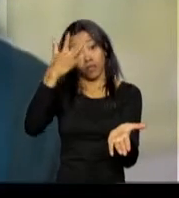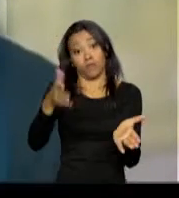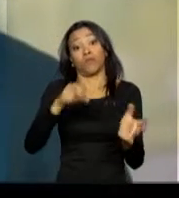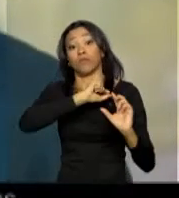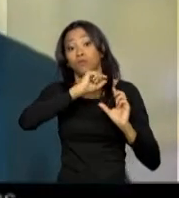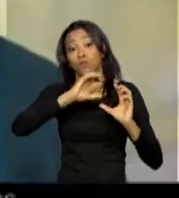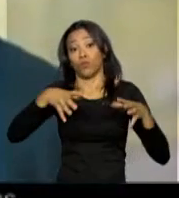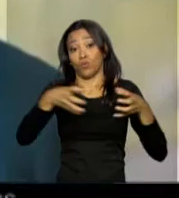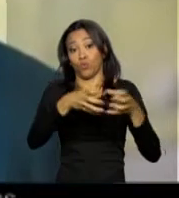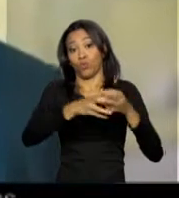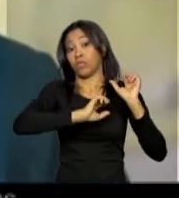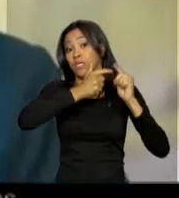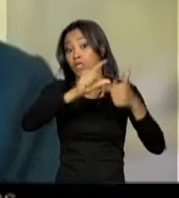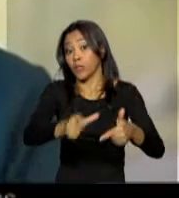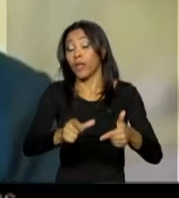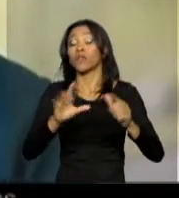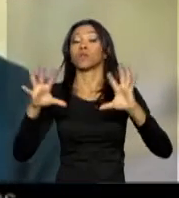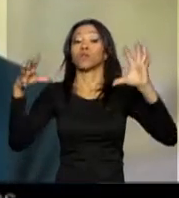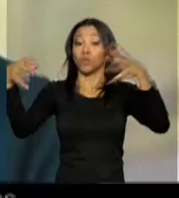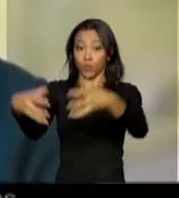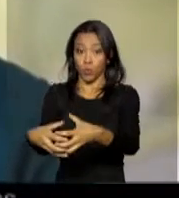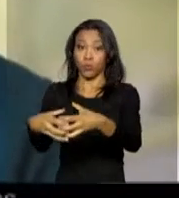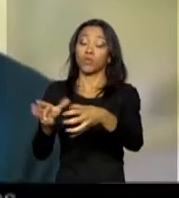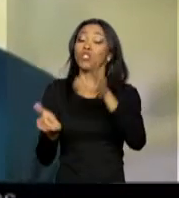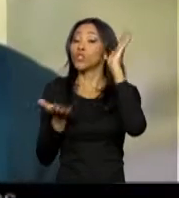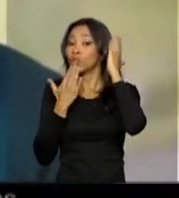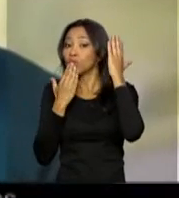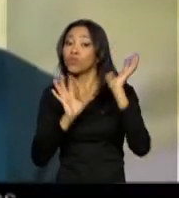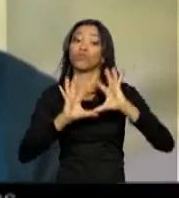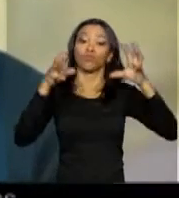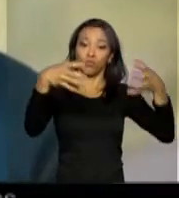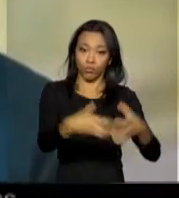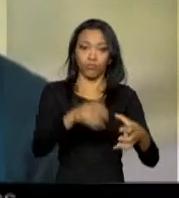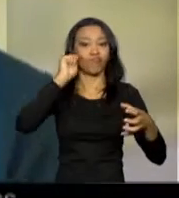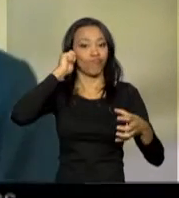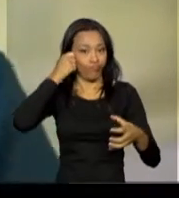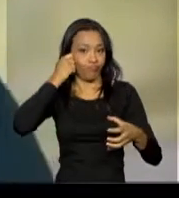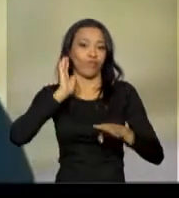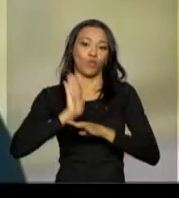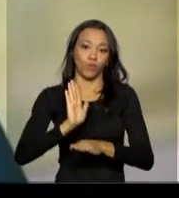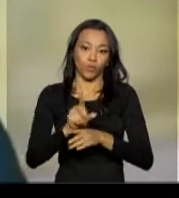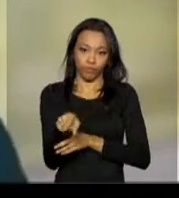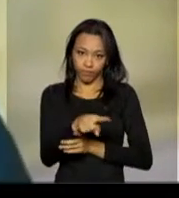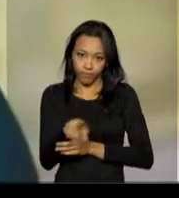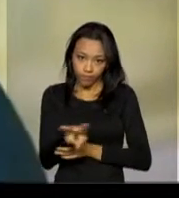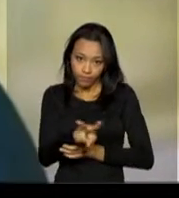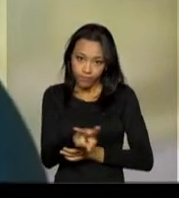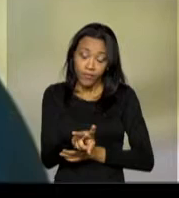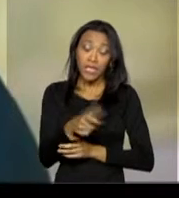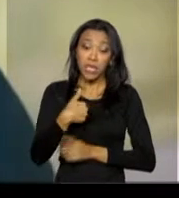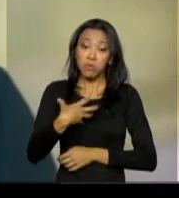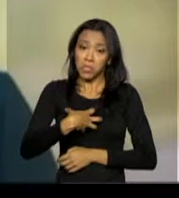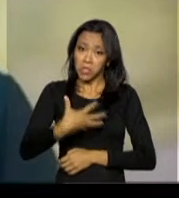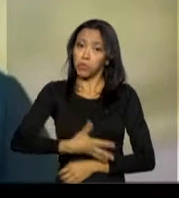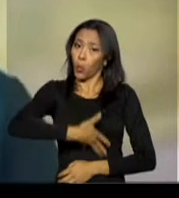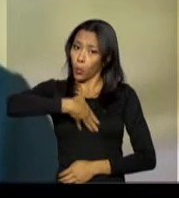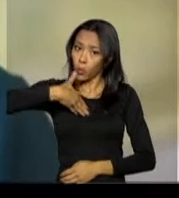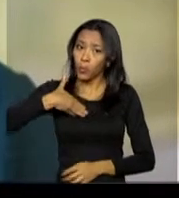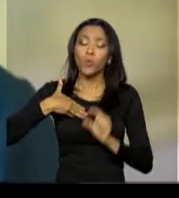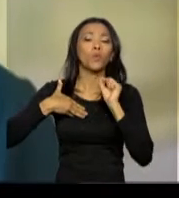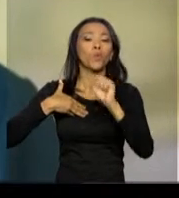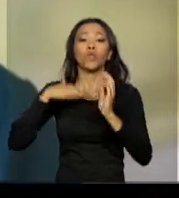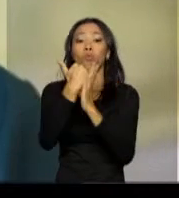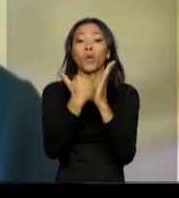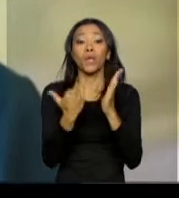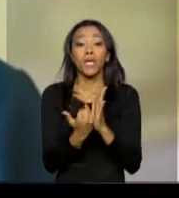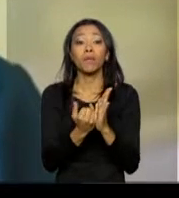tradicionais, em especial os grupos indígenas e os quilombolas. E eu tenho um imenso orgulho do programa Viver